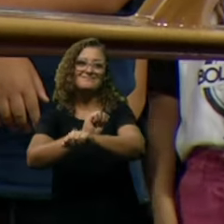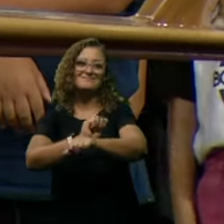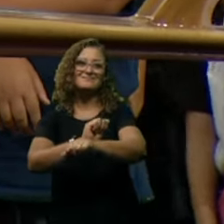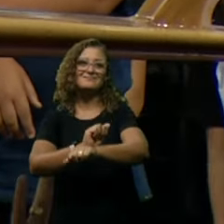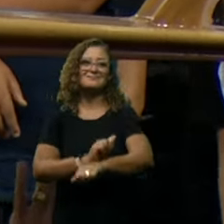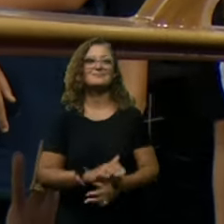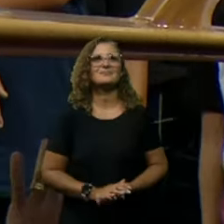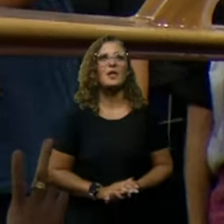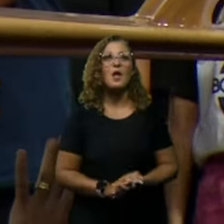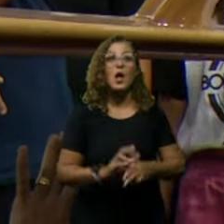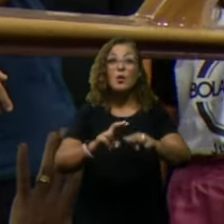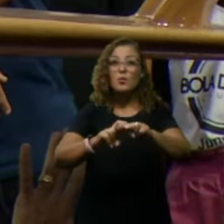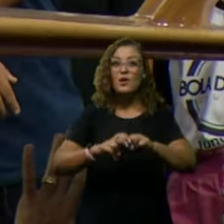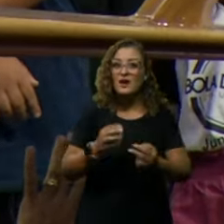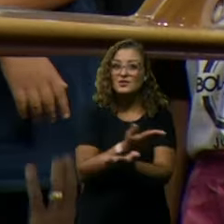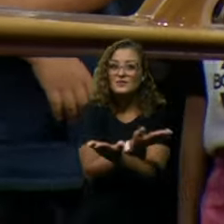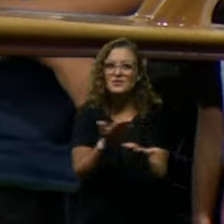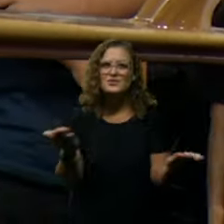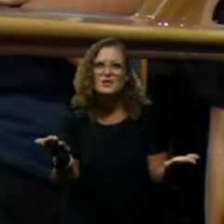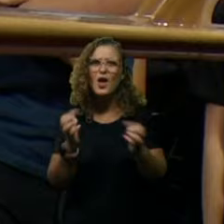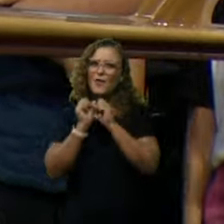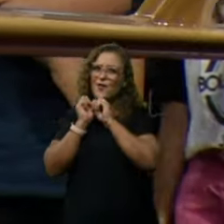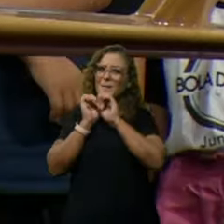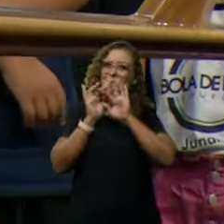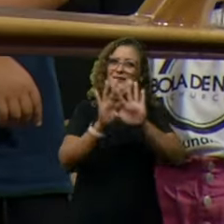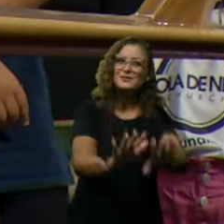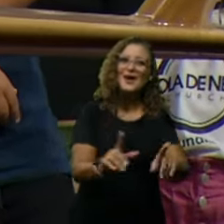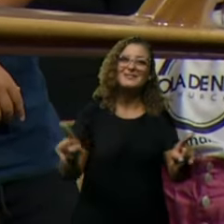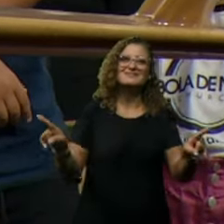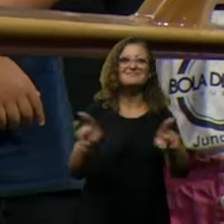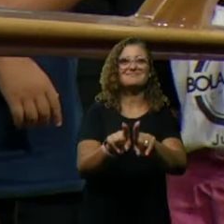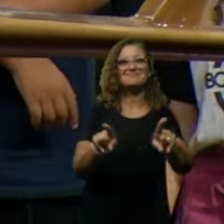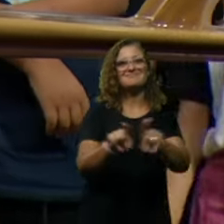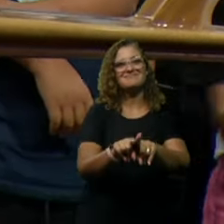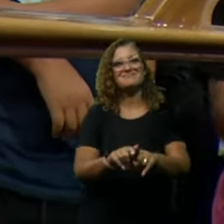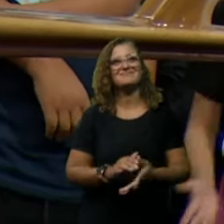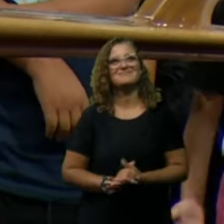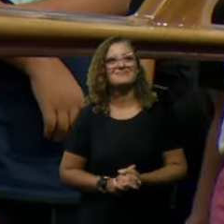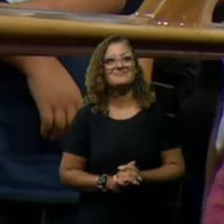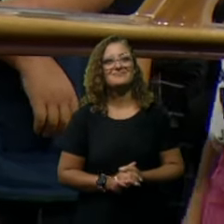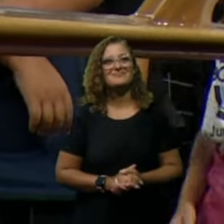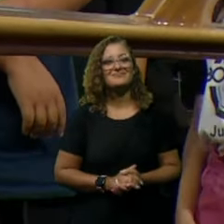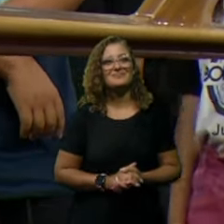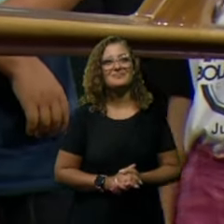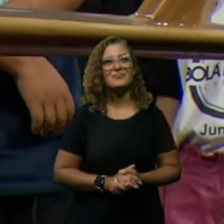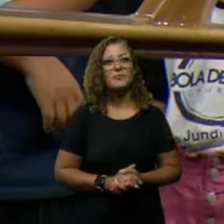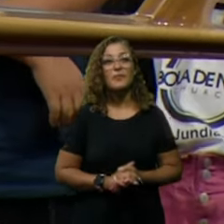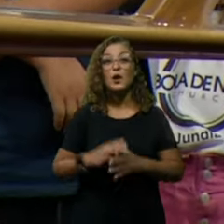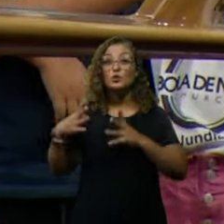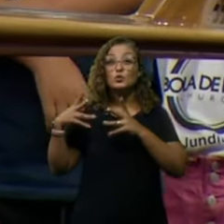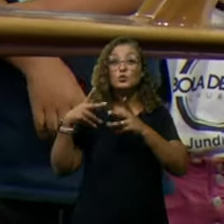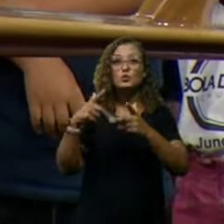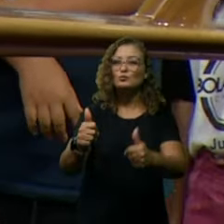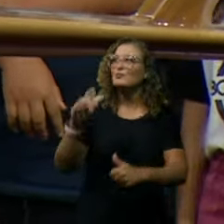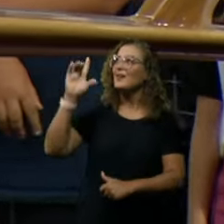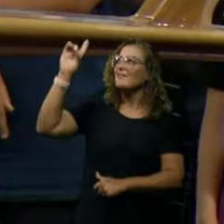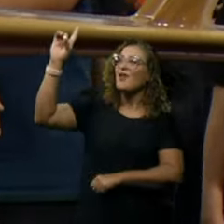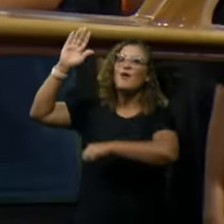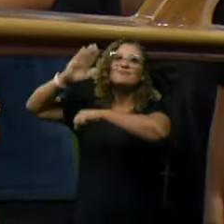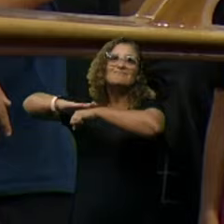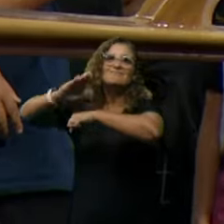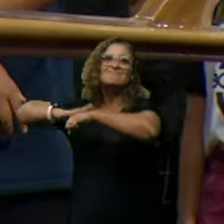eu vou abençoar todas as famílias vão te dar um núcleo familiar Lembra de Abraão eles abençoa Porque tudo que Deus faz